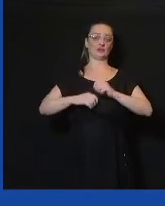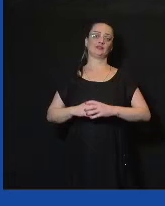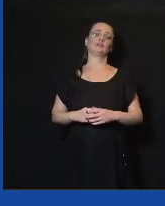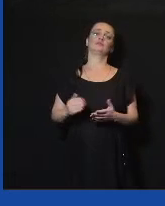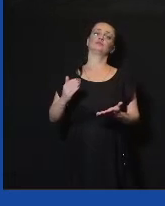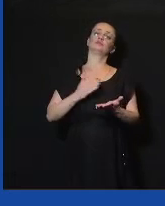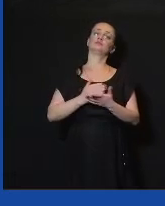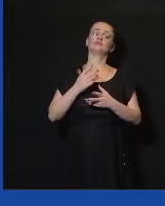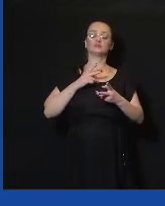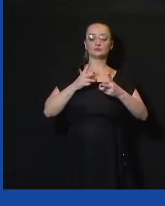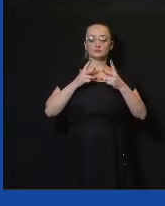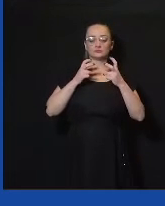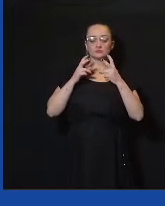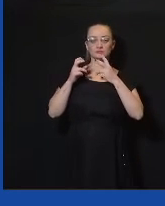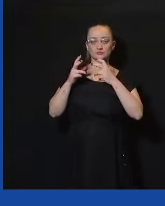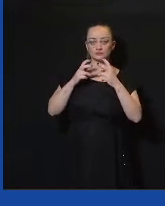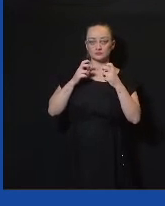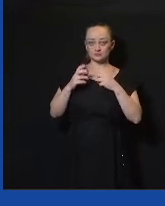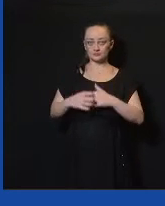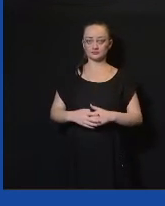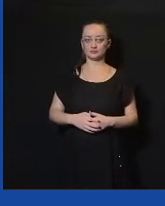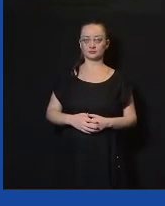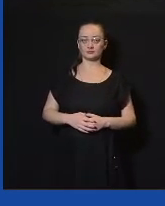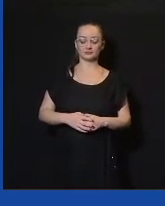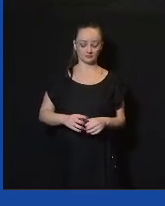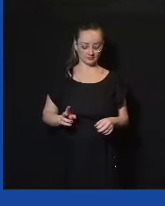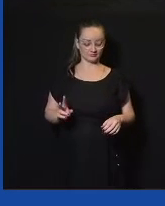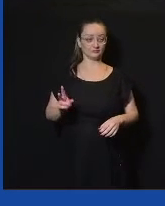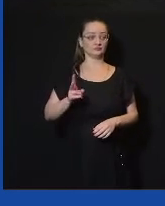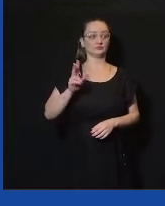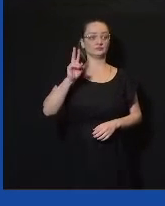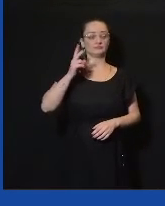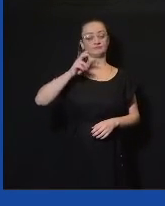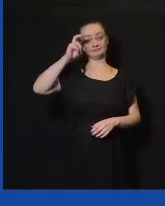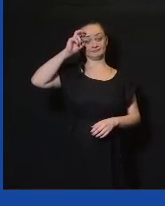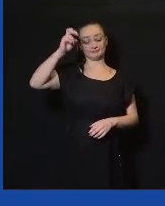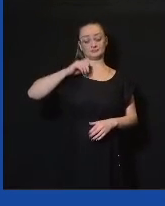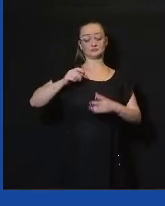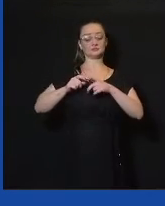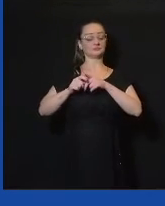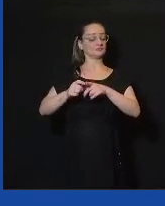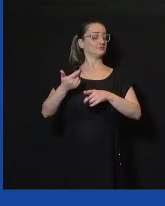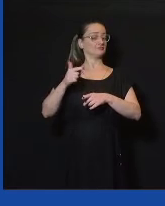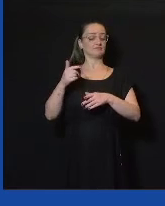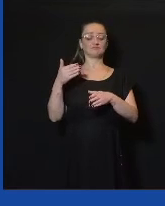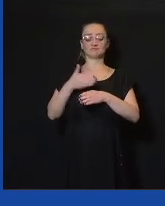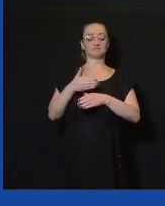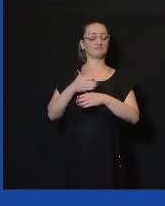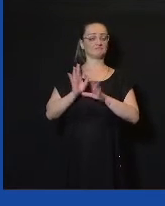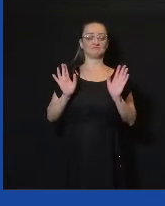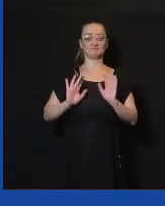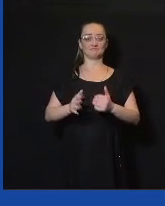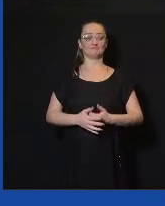passaram a enxergar um valor na inteligência periférica que antes não fazia parte